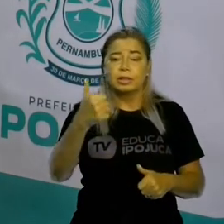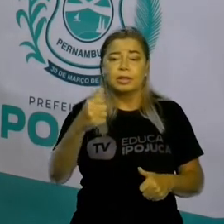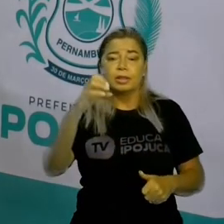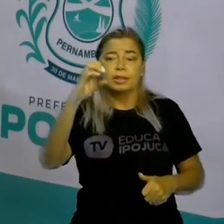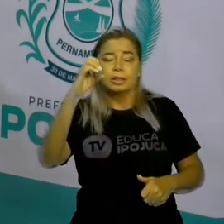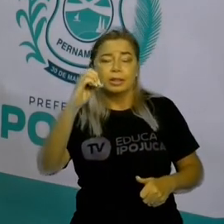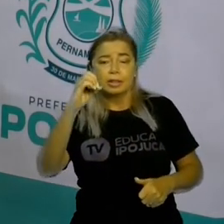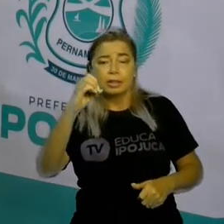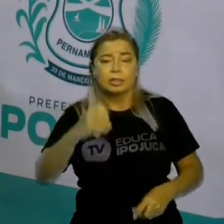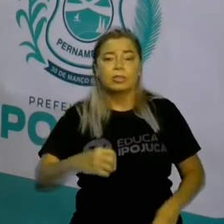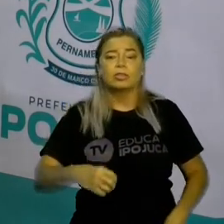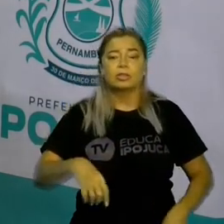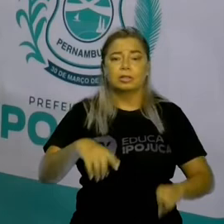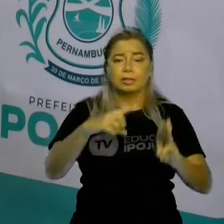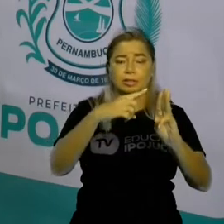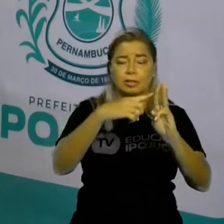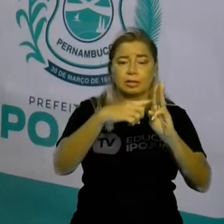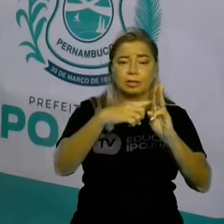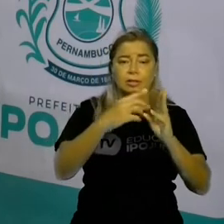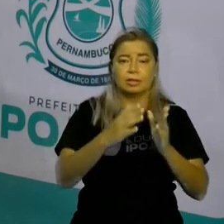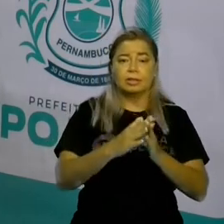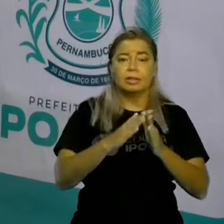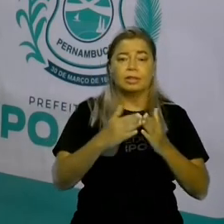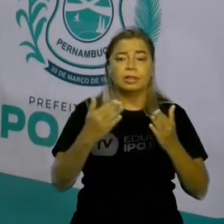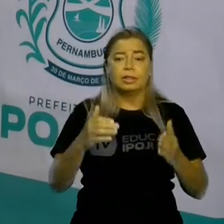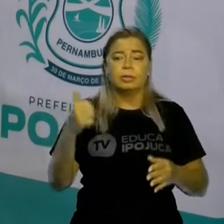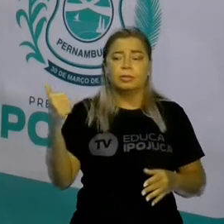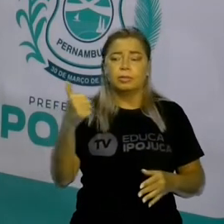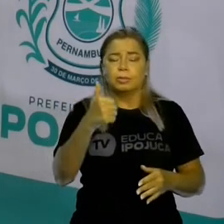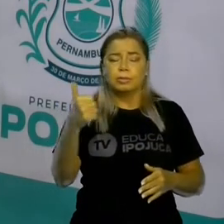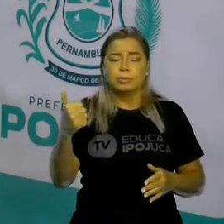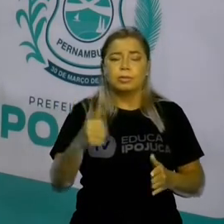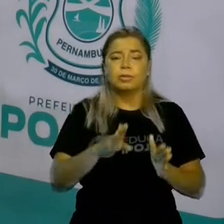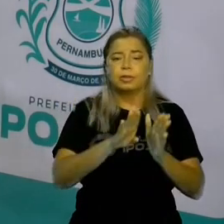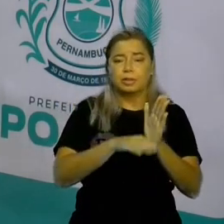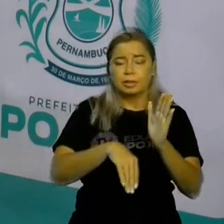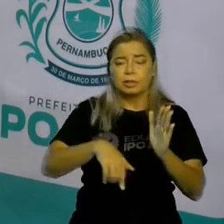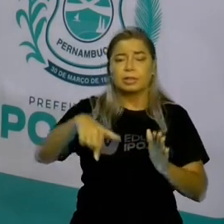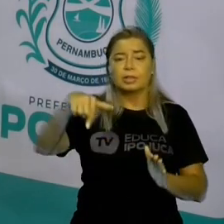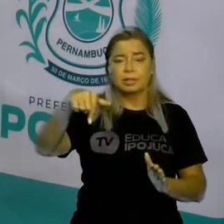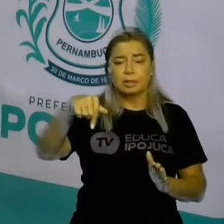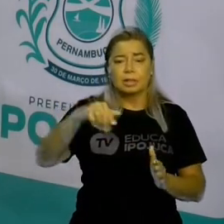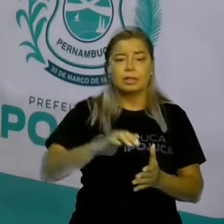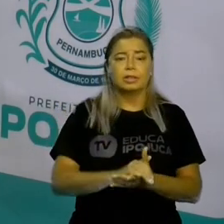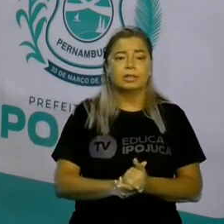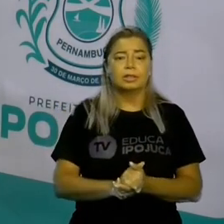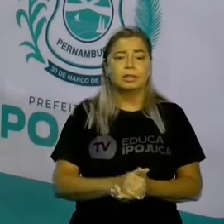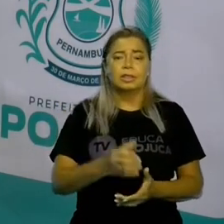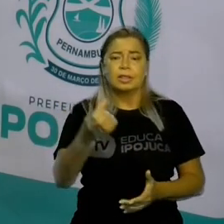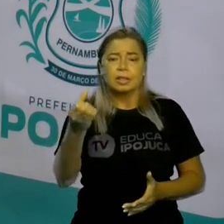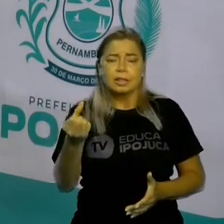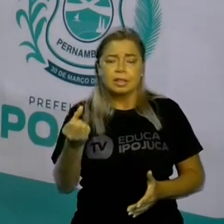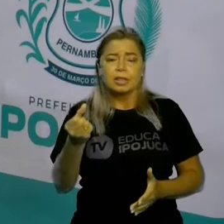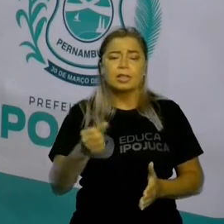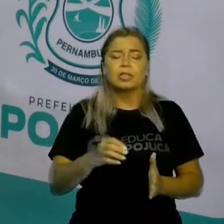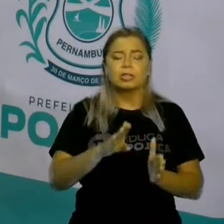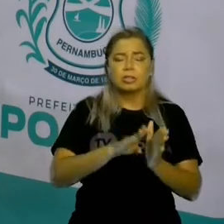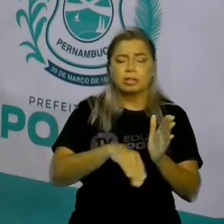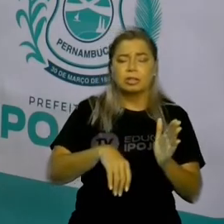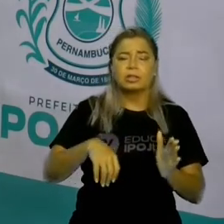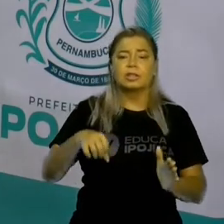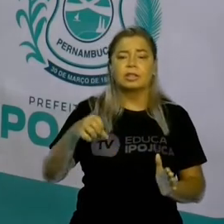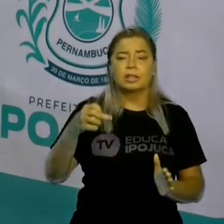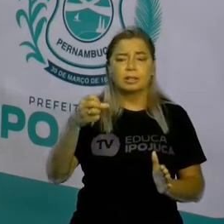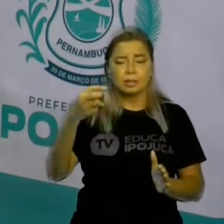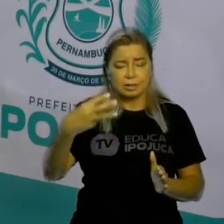com 11. 11 dá para tirar 7, sim. 6 dá para tirar 3? Dá. E 2 dá para tirar 1?